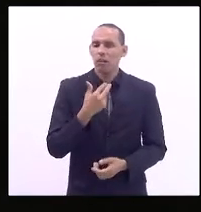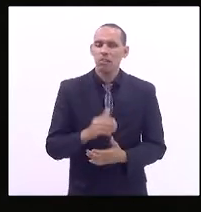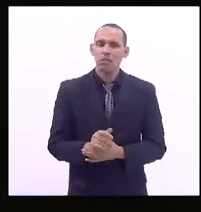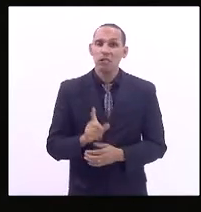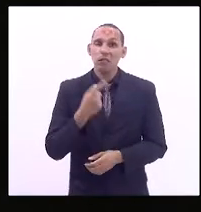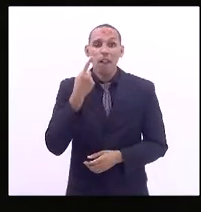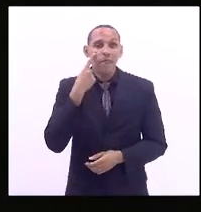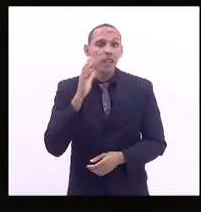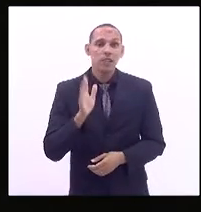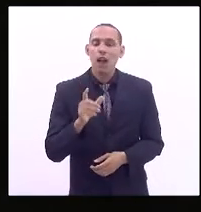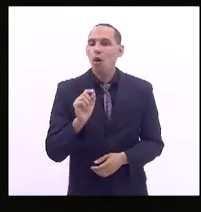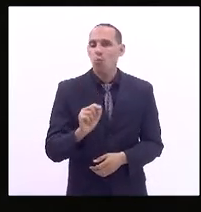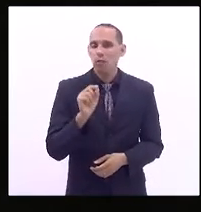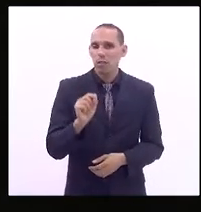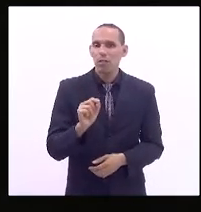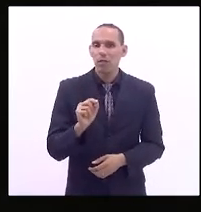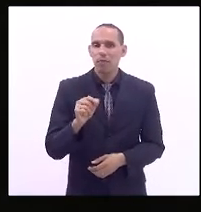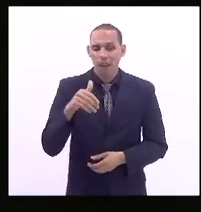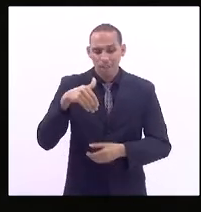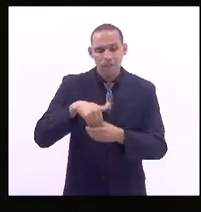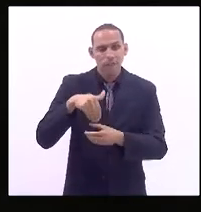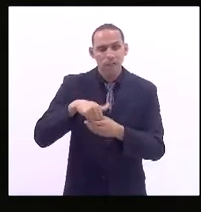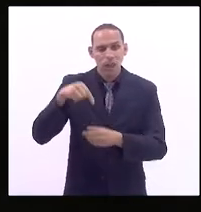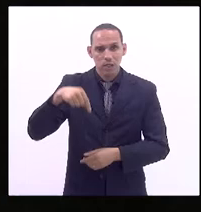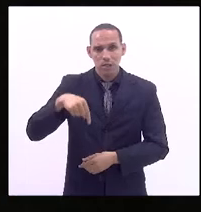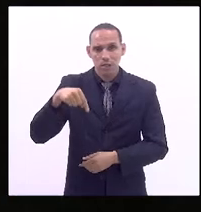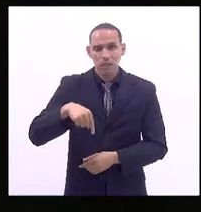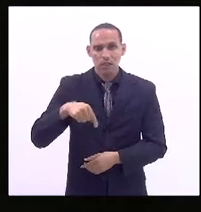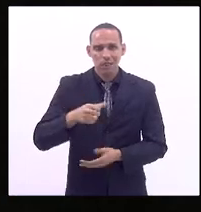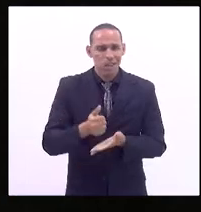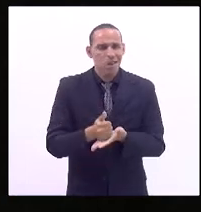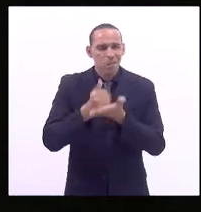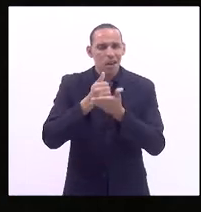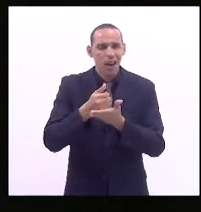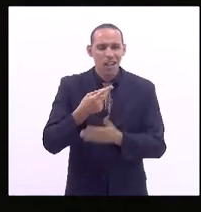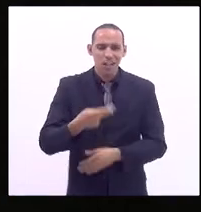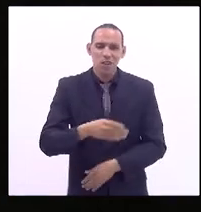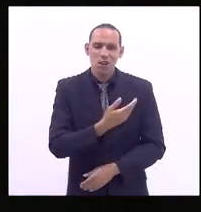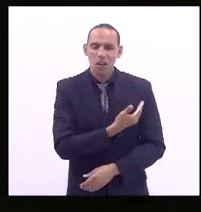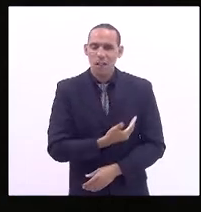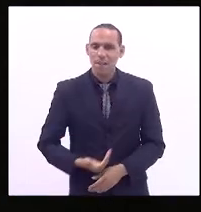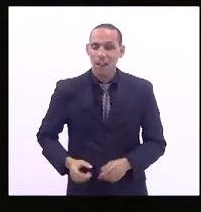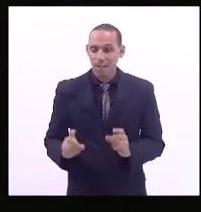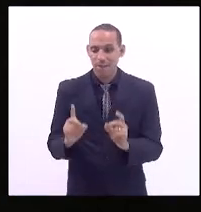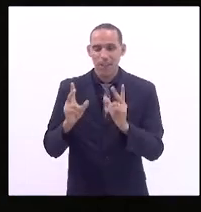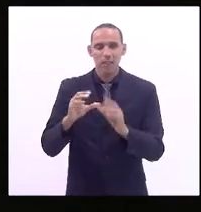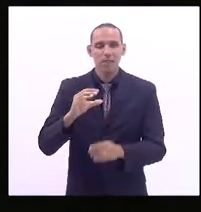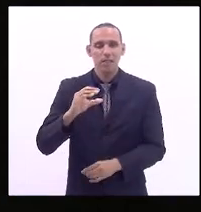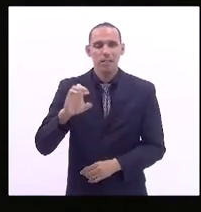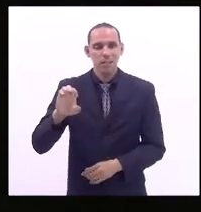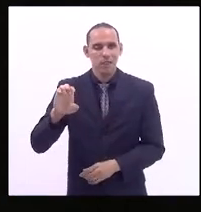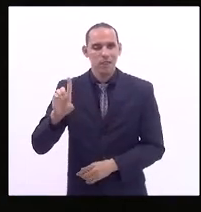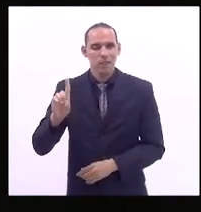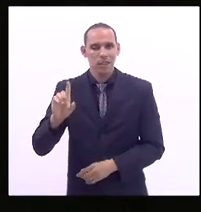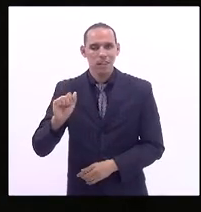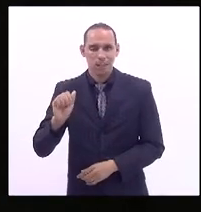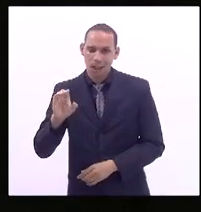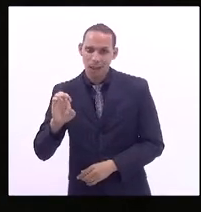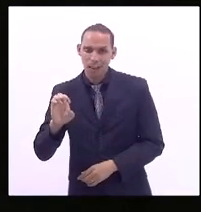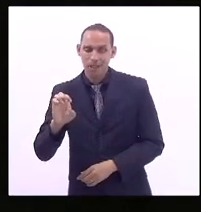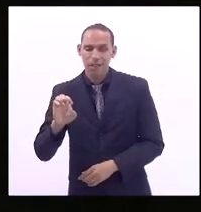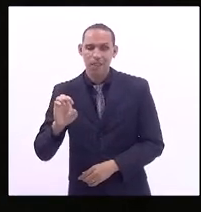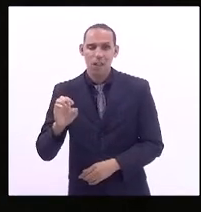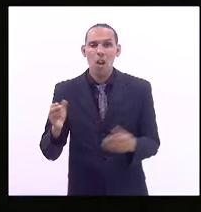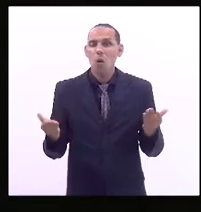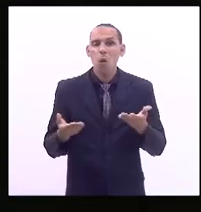que o que foi votado aqui pela base do Governo da venda da Cedae hoje a gente